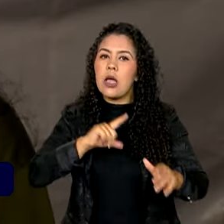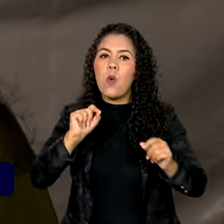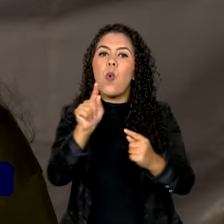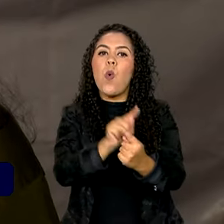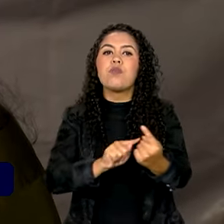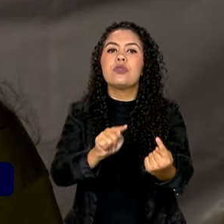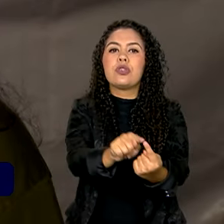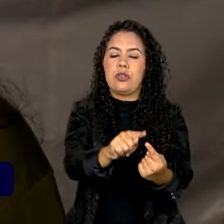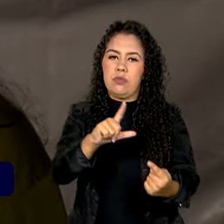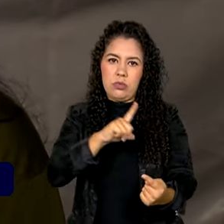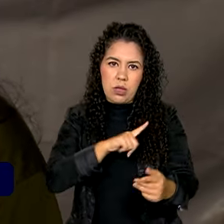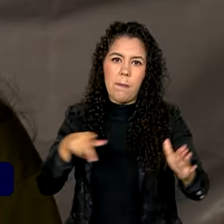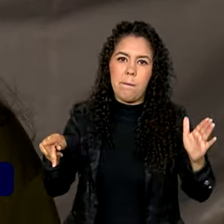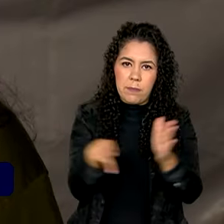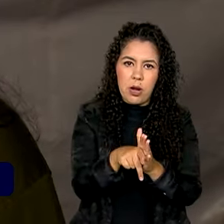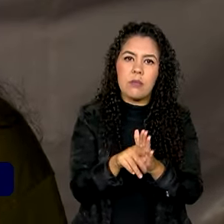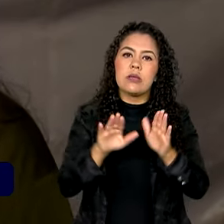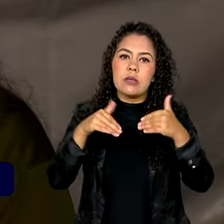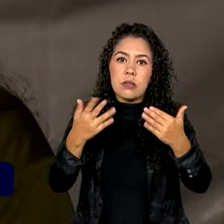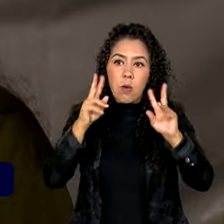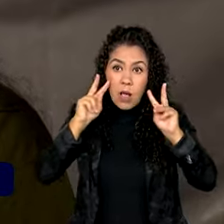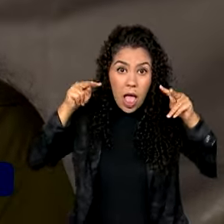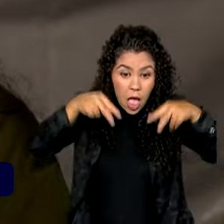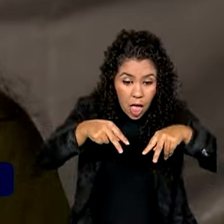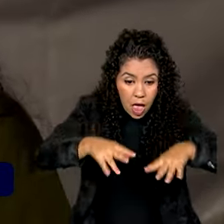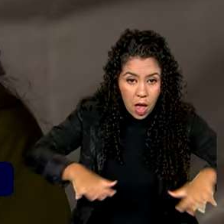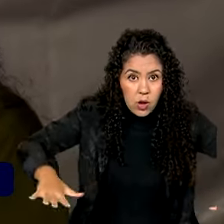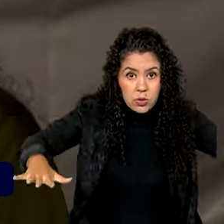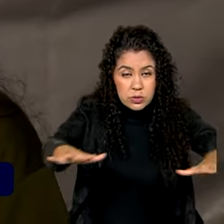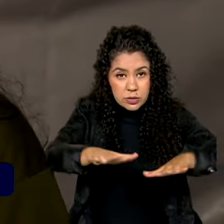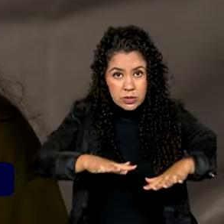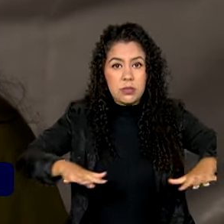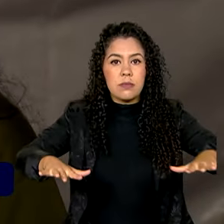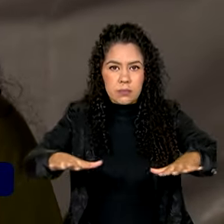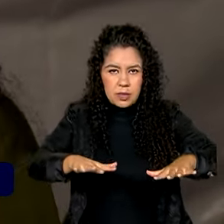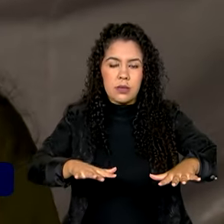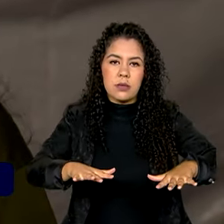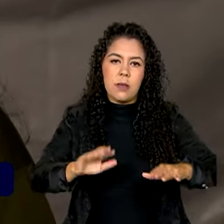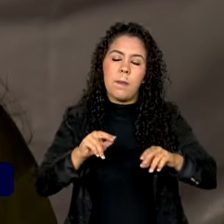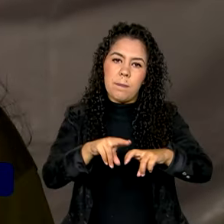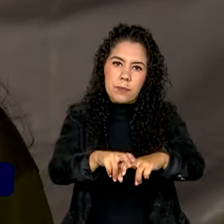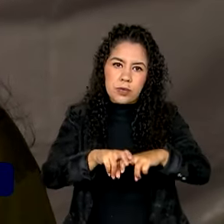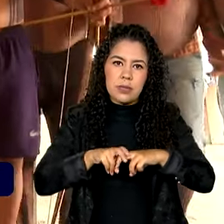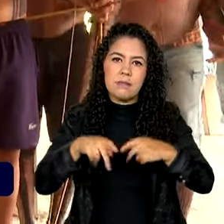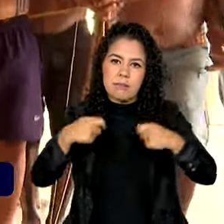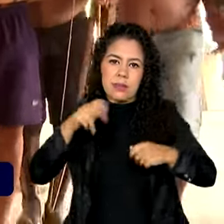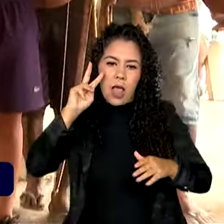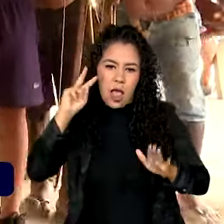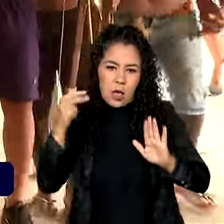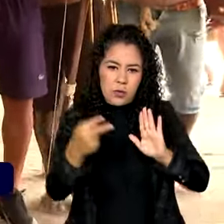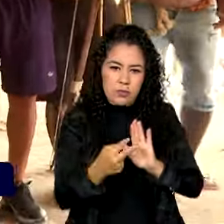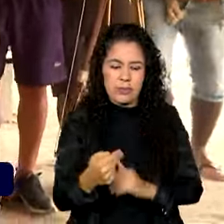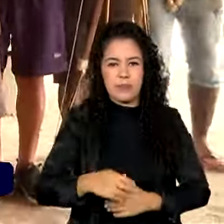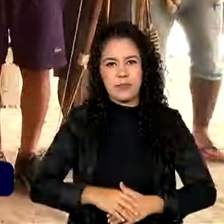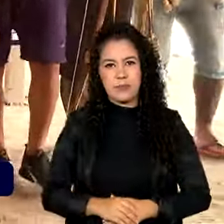um destino isso aqui. Então, esse reconhecimento, mais até do que a saída, né? Eu acho que é esse reconhecimento.